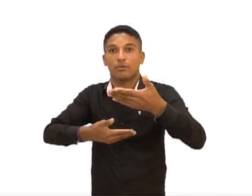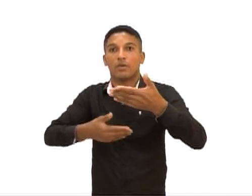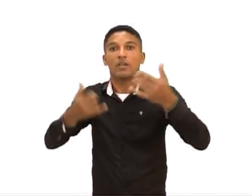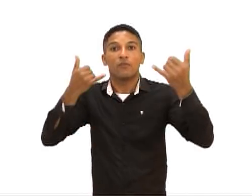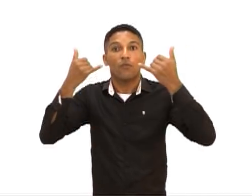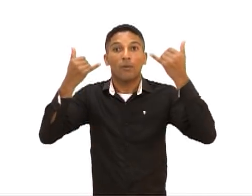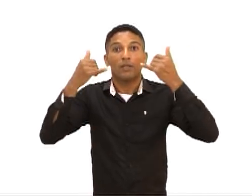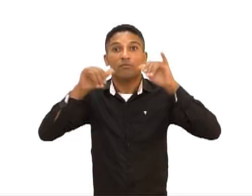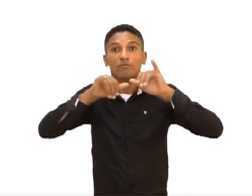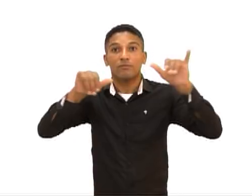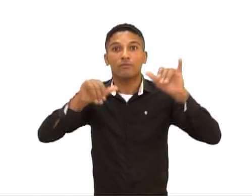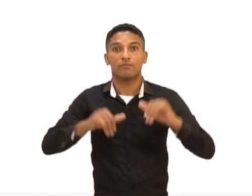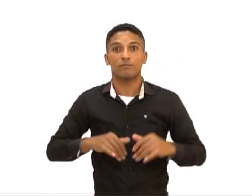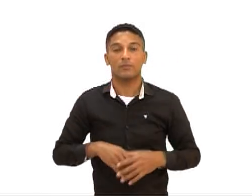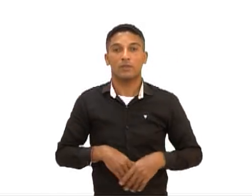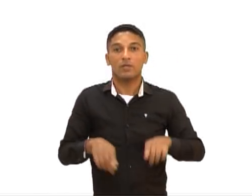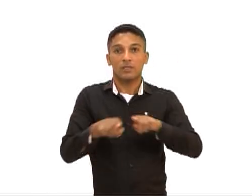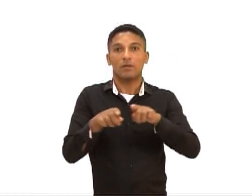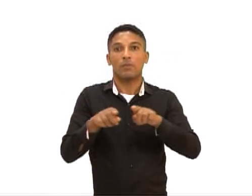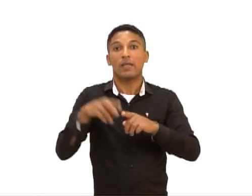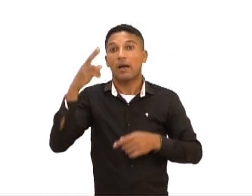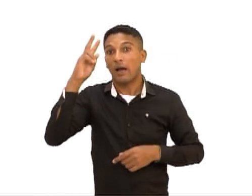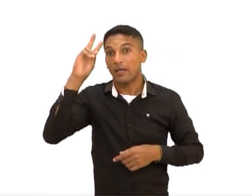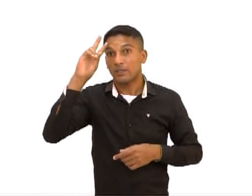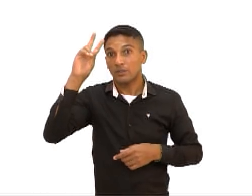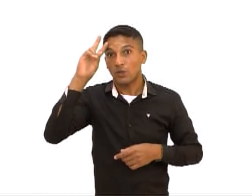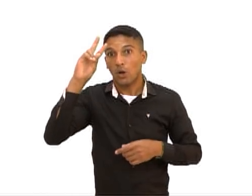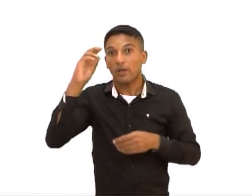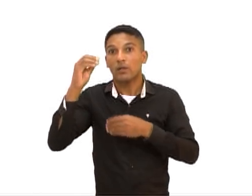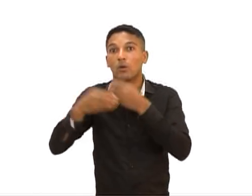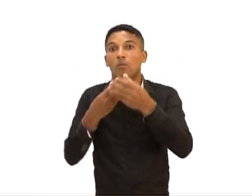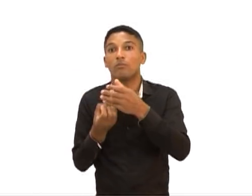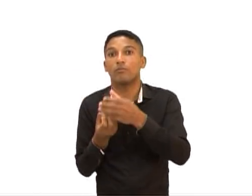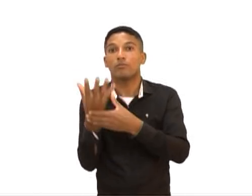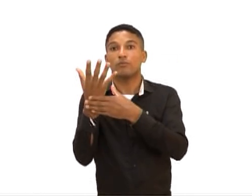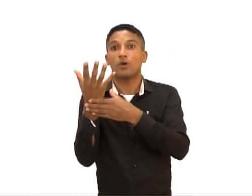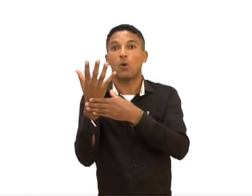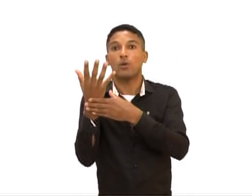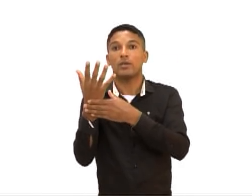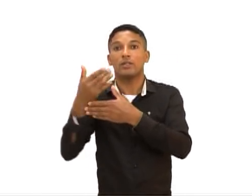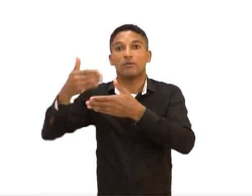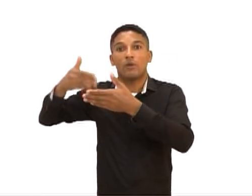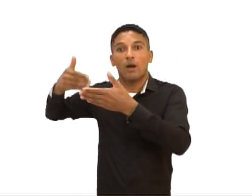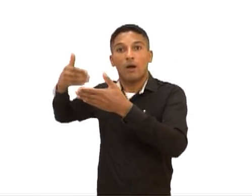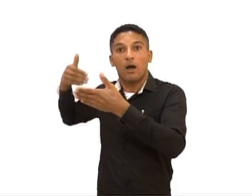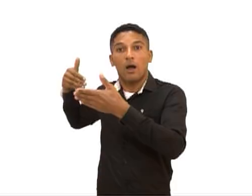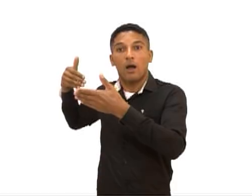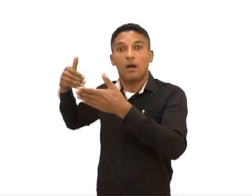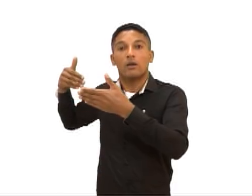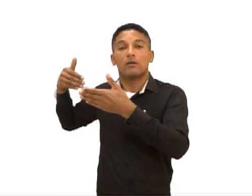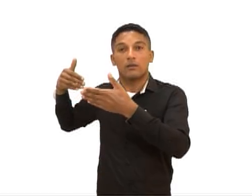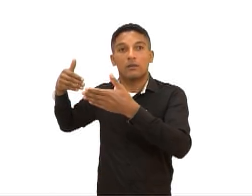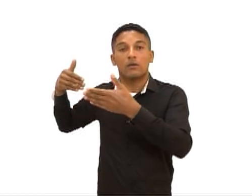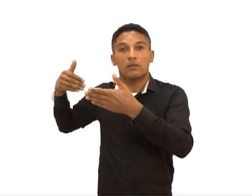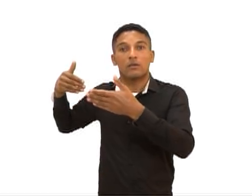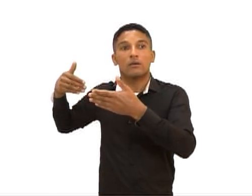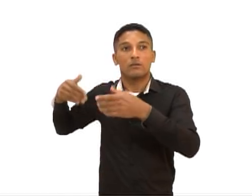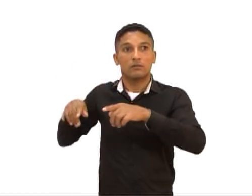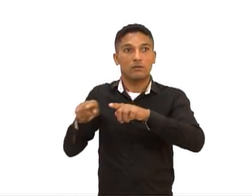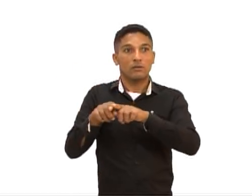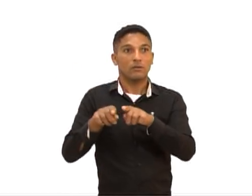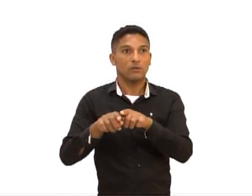né, a história da origem e ou evolução de objetos. Então, a gente vai trabalhar um pouquinho, né, em cima disso, em cima